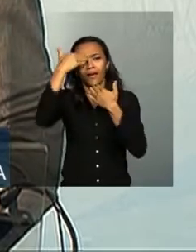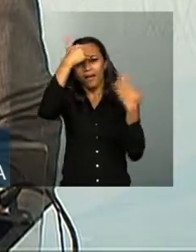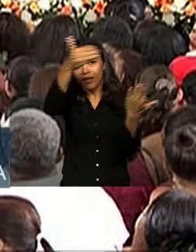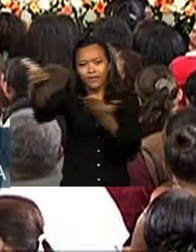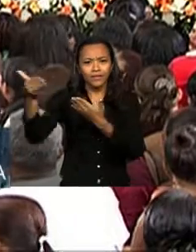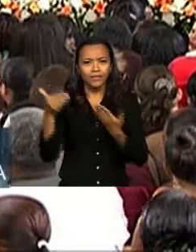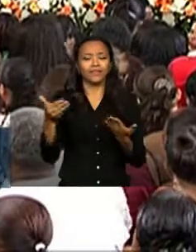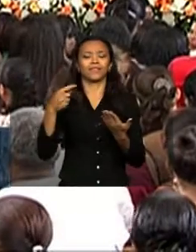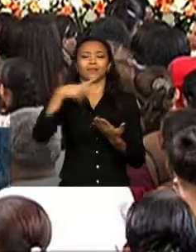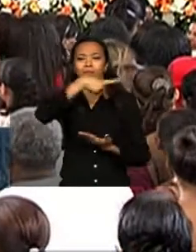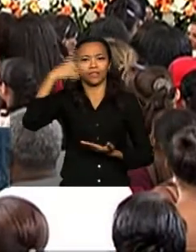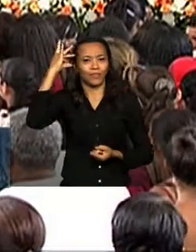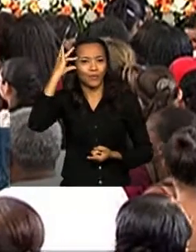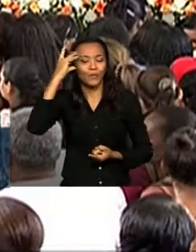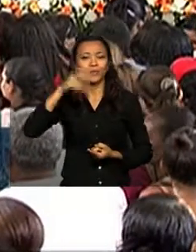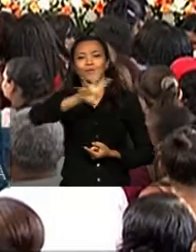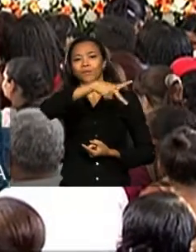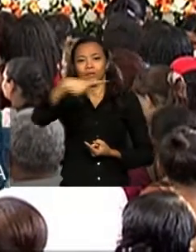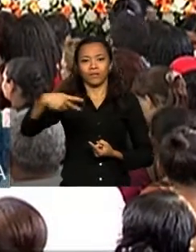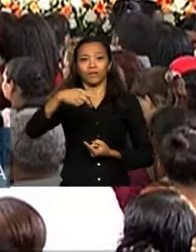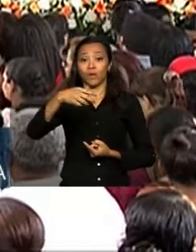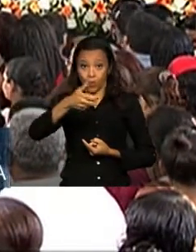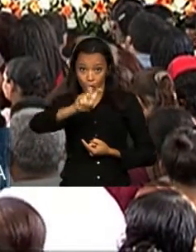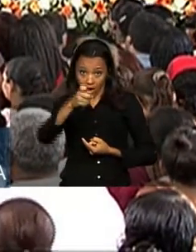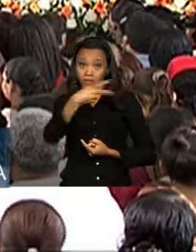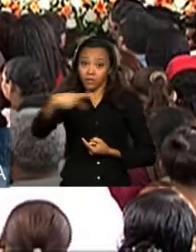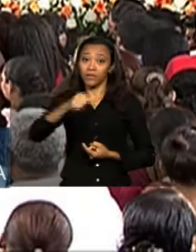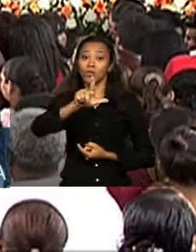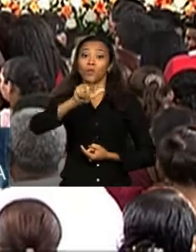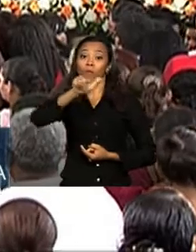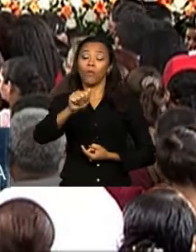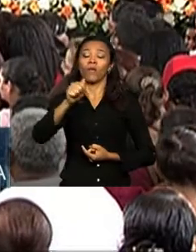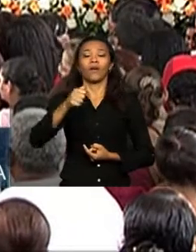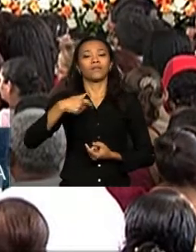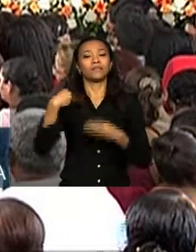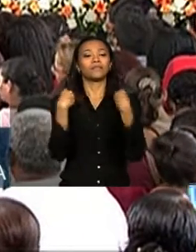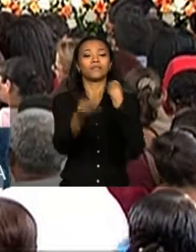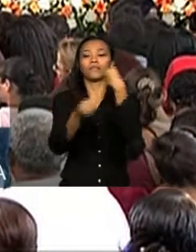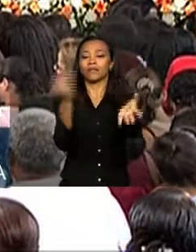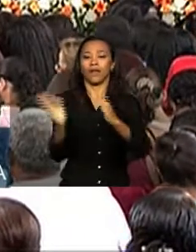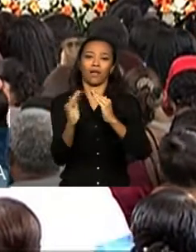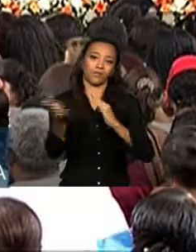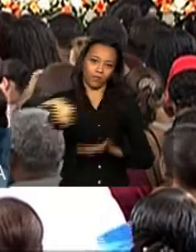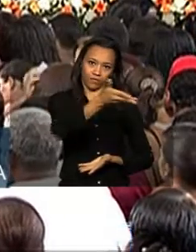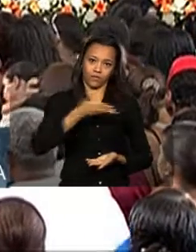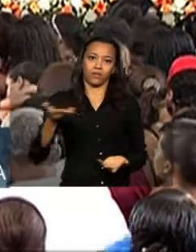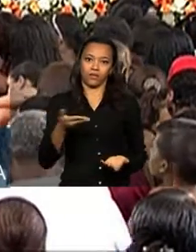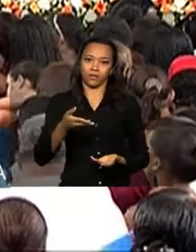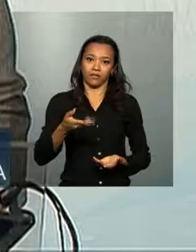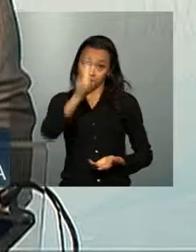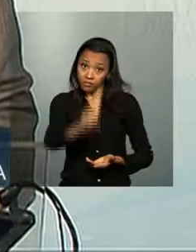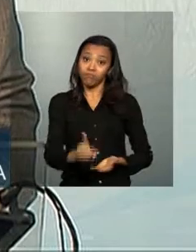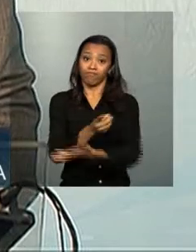à presidenta Dilma por esse programa espetacular, que dá dignidade e dá moradia às pessoas. Então, a